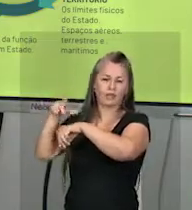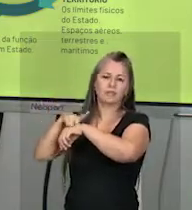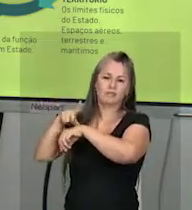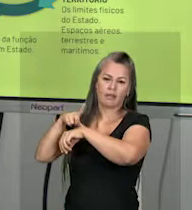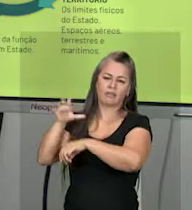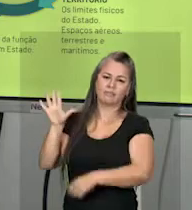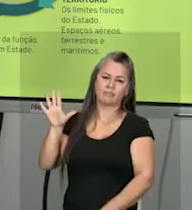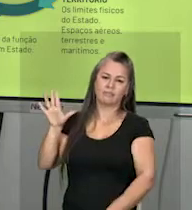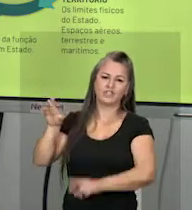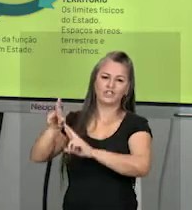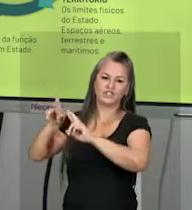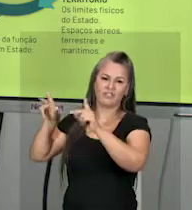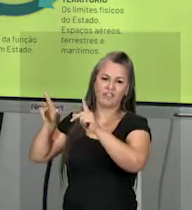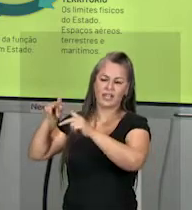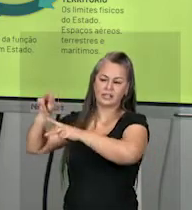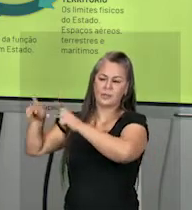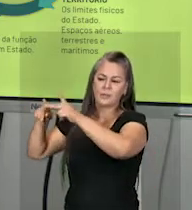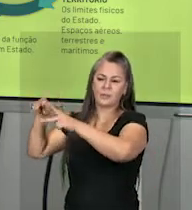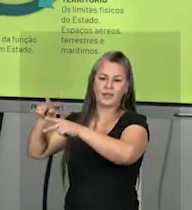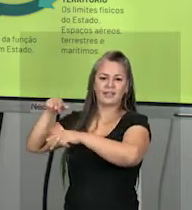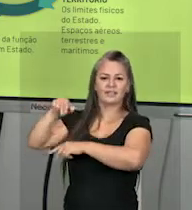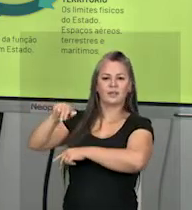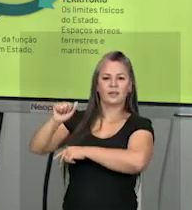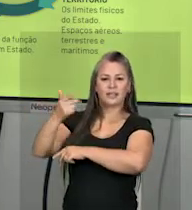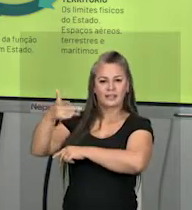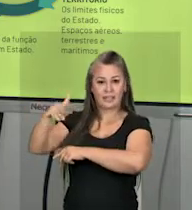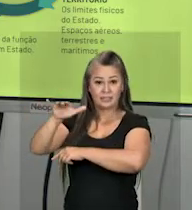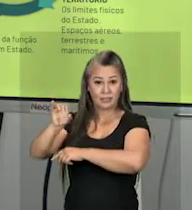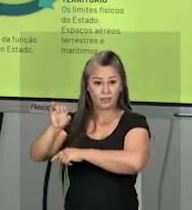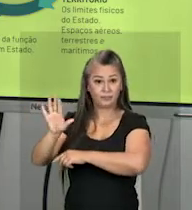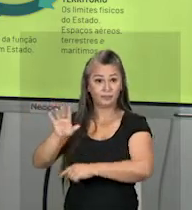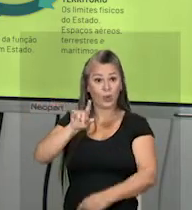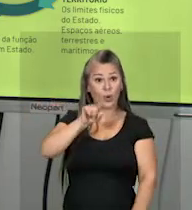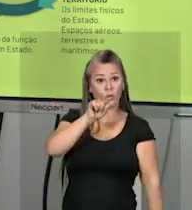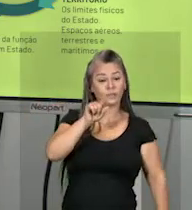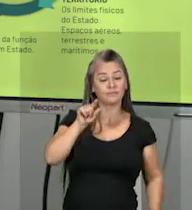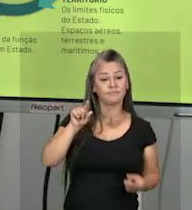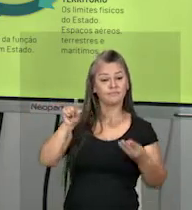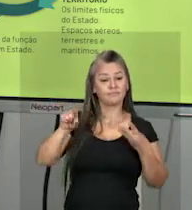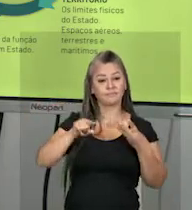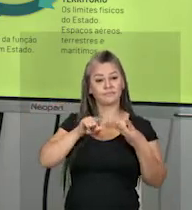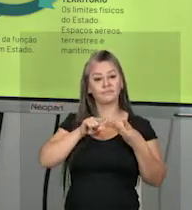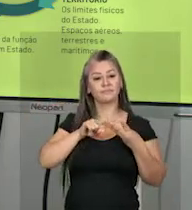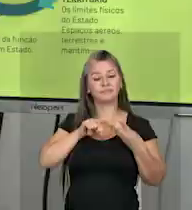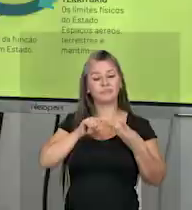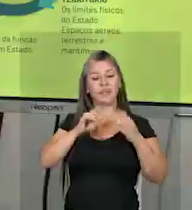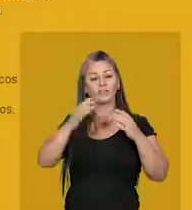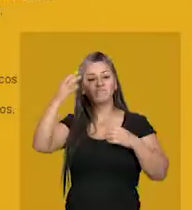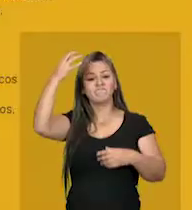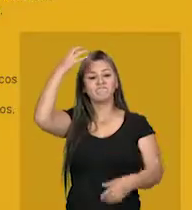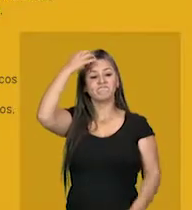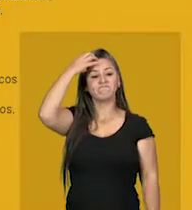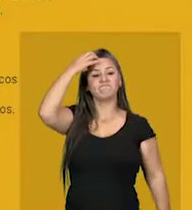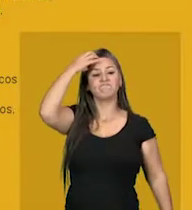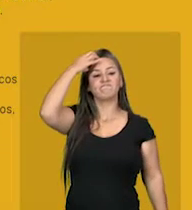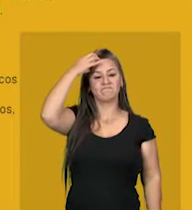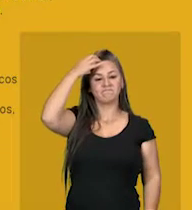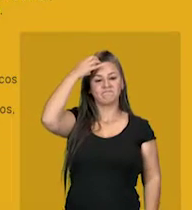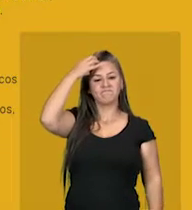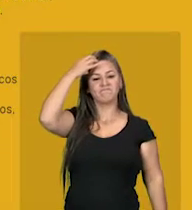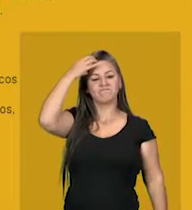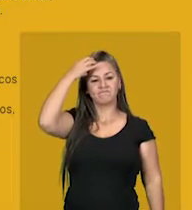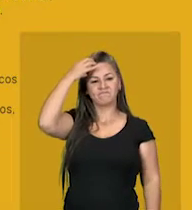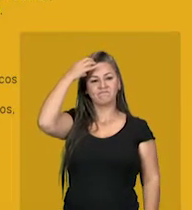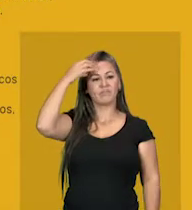ok? Uma outra característica é a soberania, que é o poder político autônomo do Estado, que